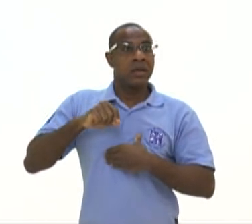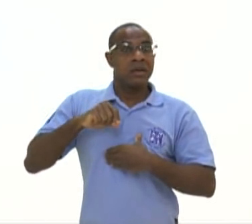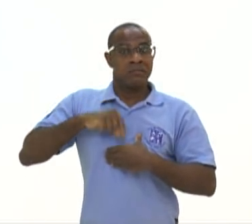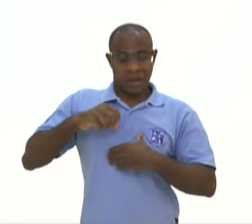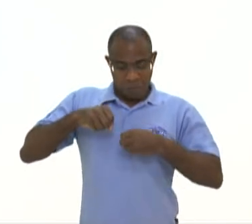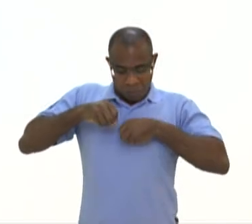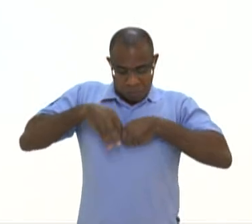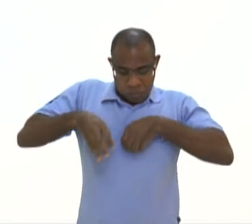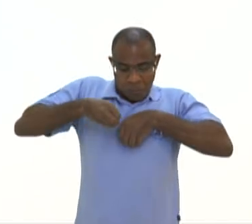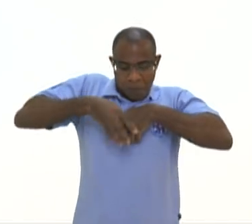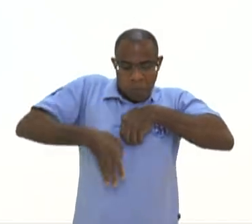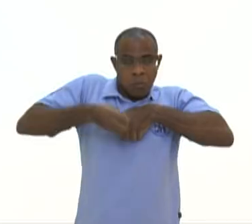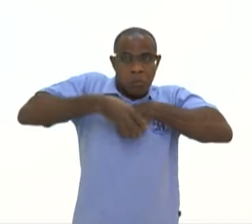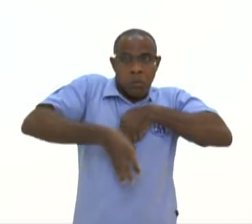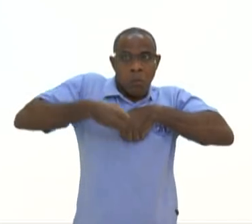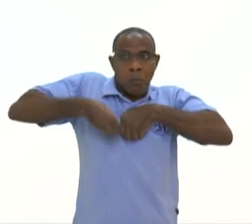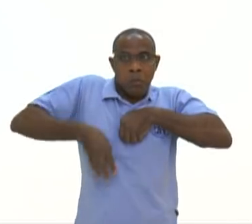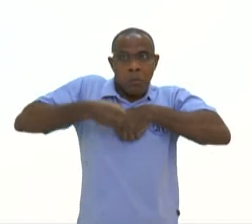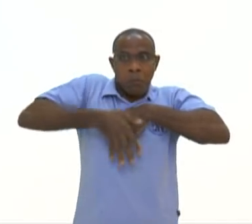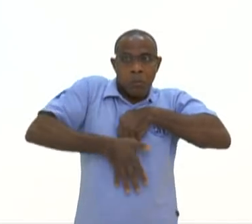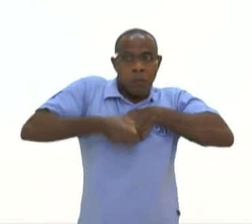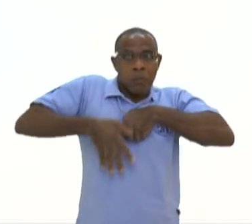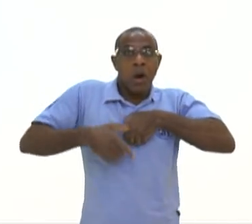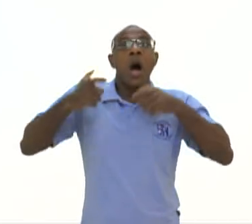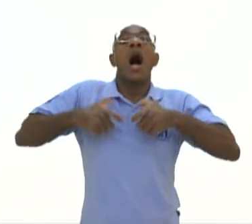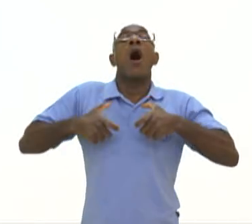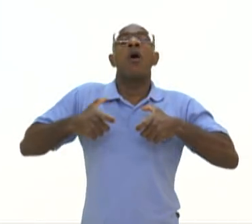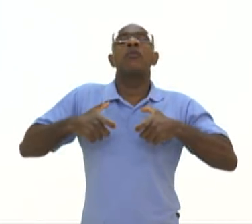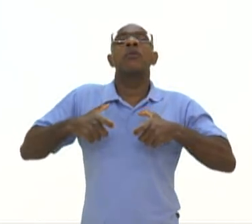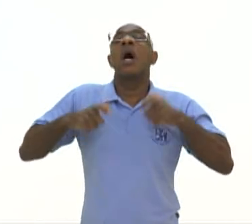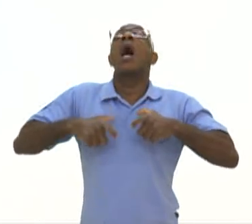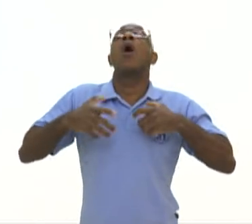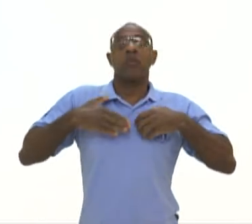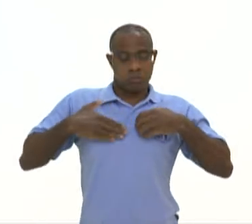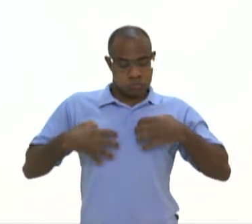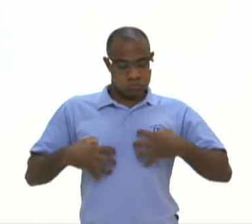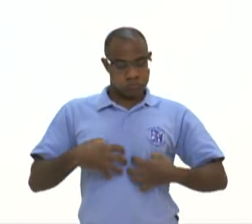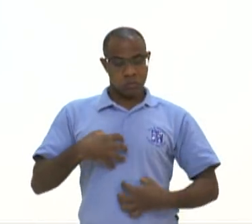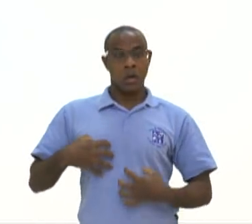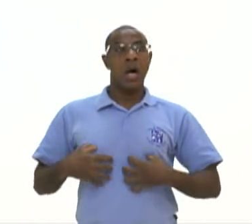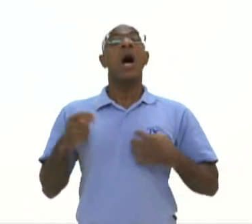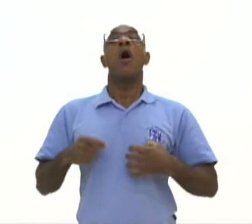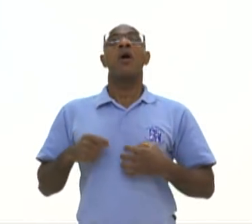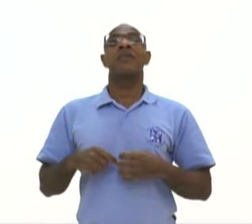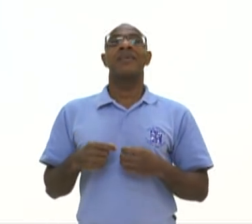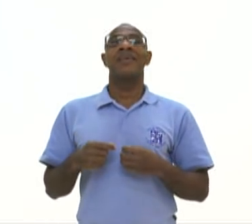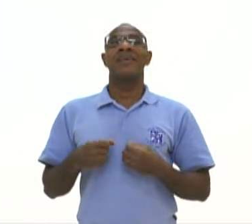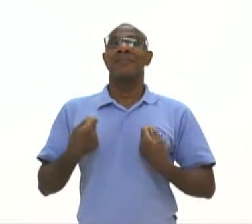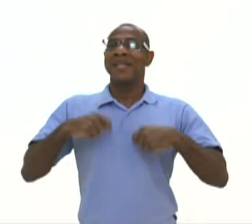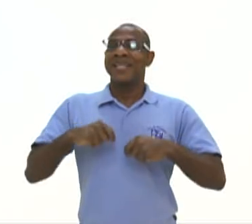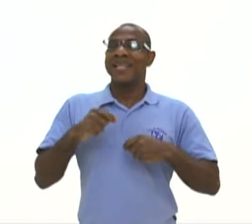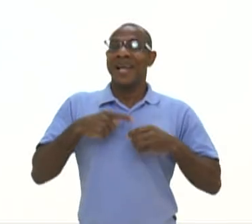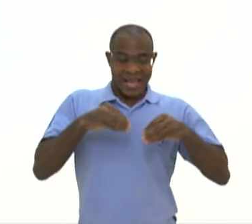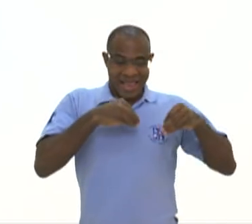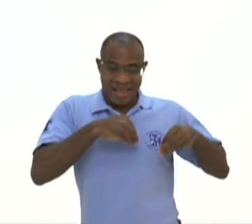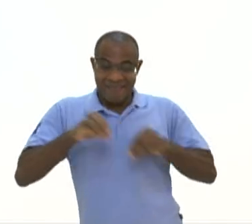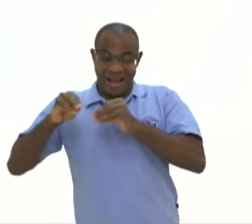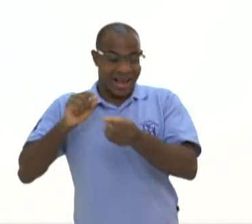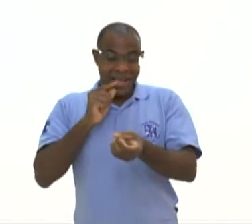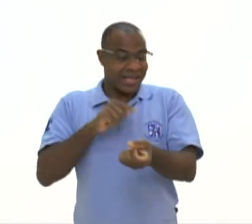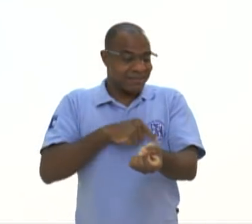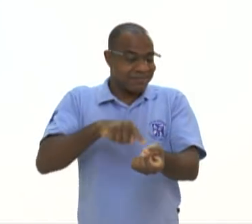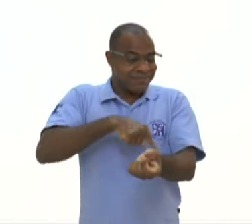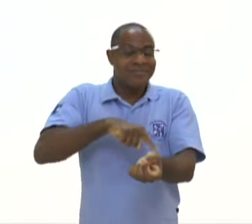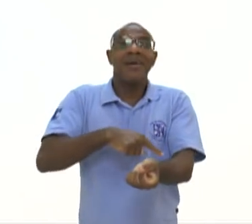suas secreções? Se é dentro do corpo, em que parte que eu falei que precisa circular? Você lembra? Então vamos lá